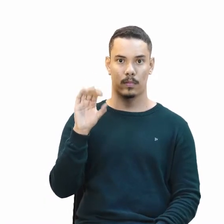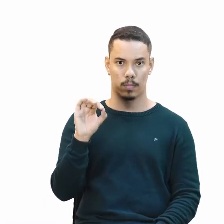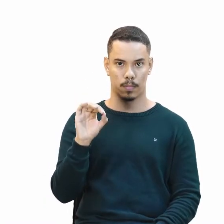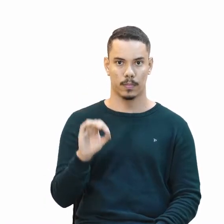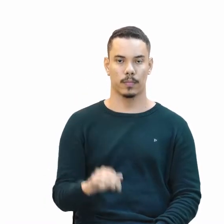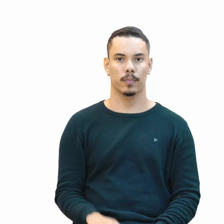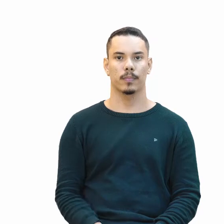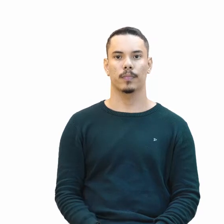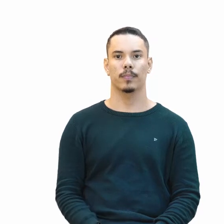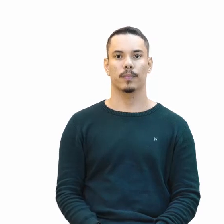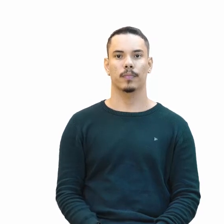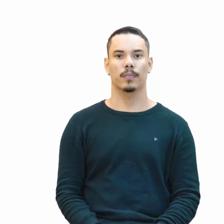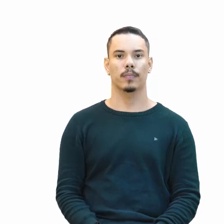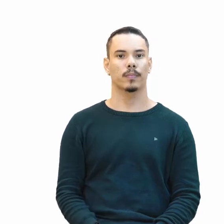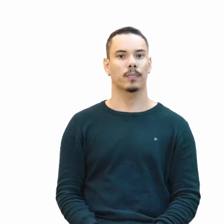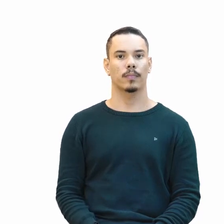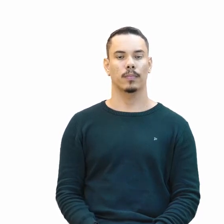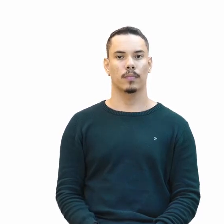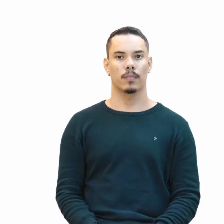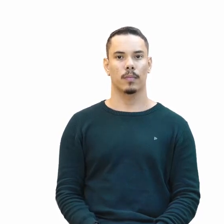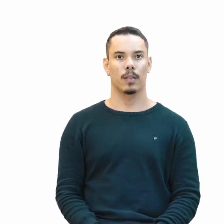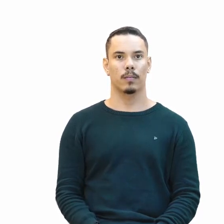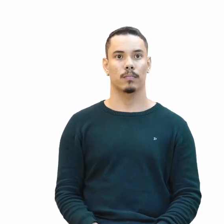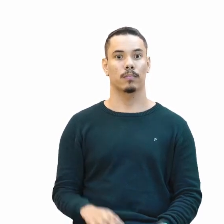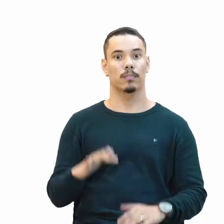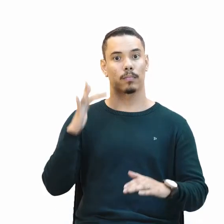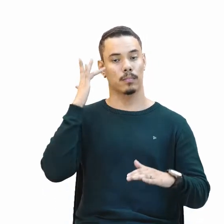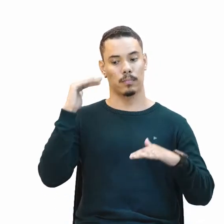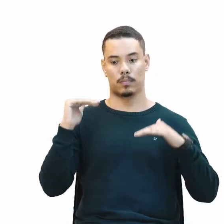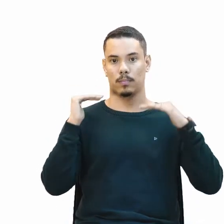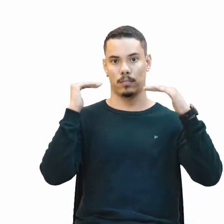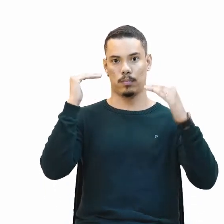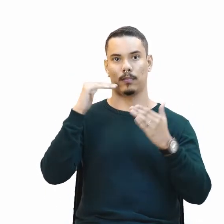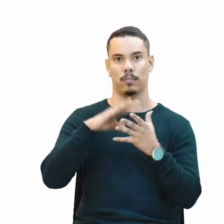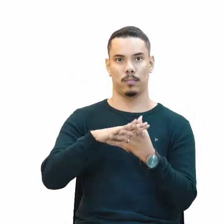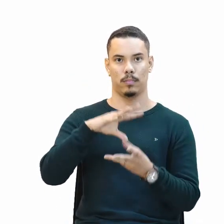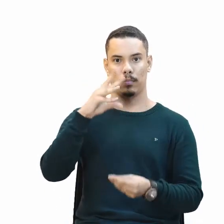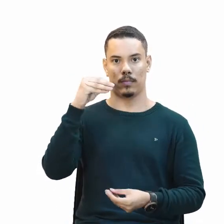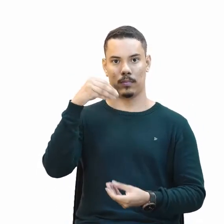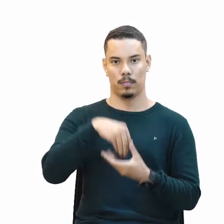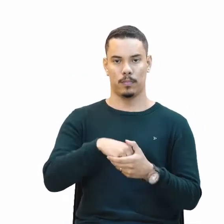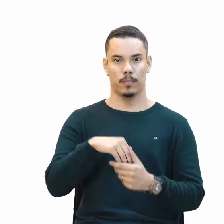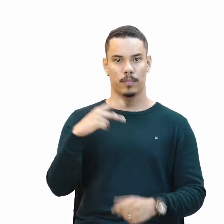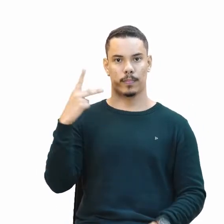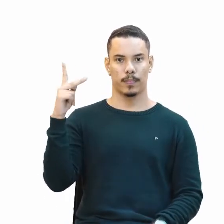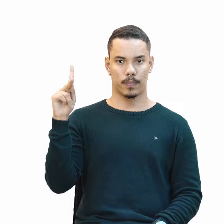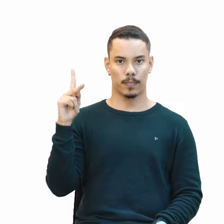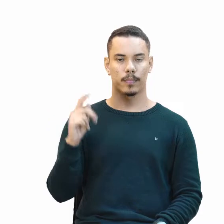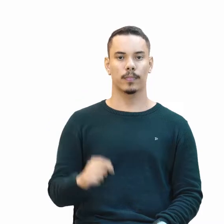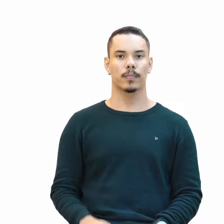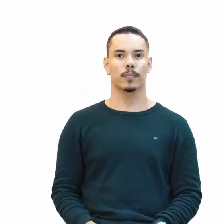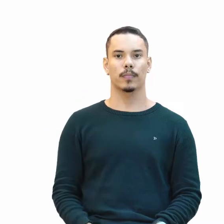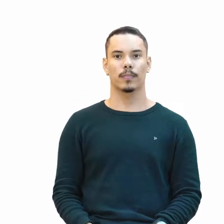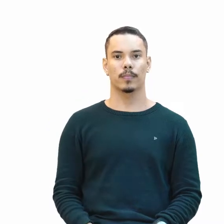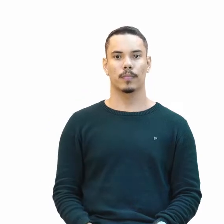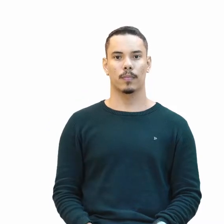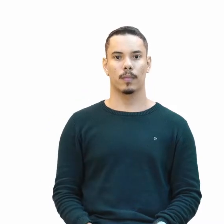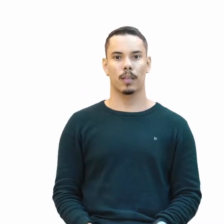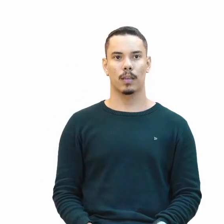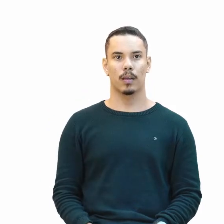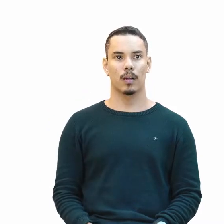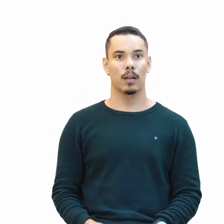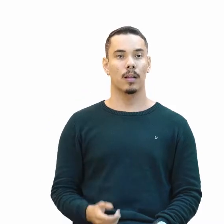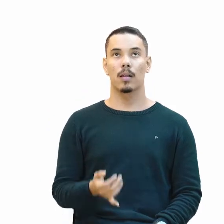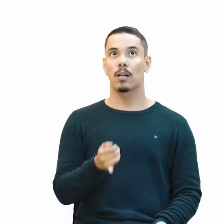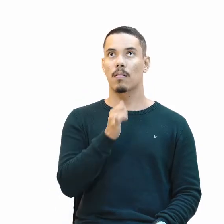E olha só, a supremacia da alma em Agostinho. Pessoal, nem